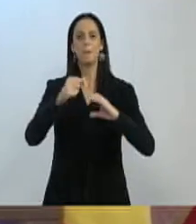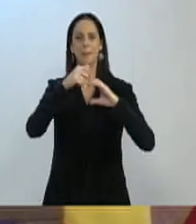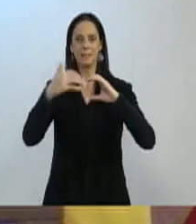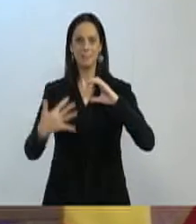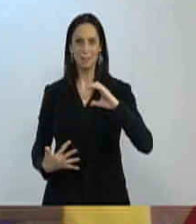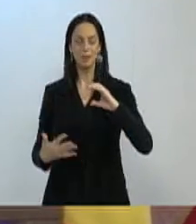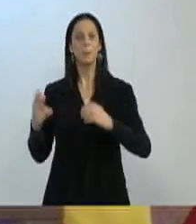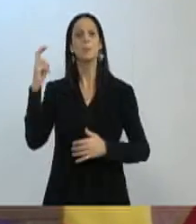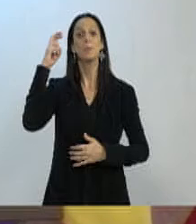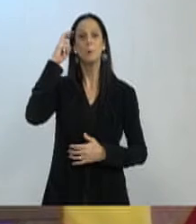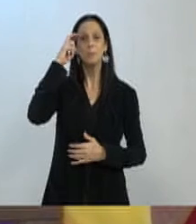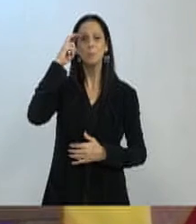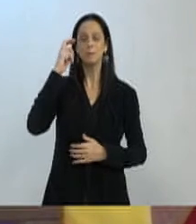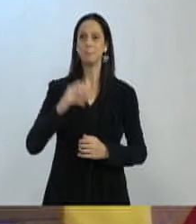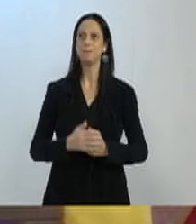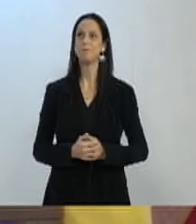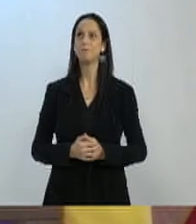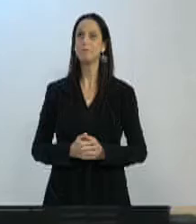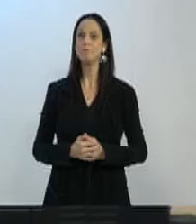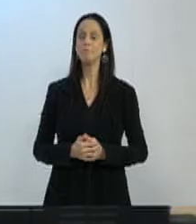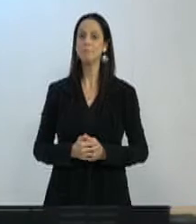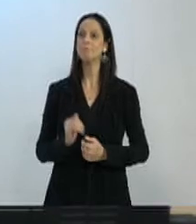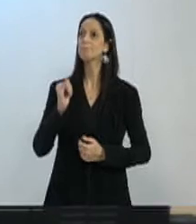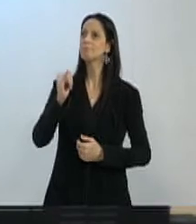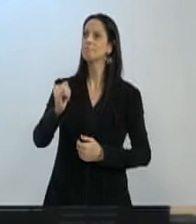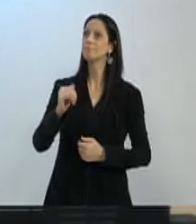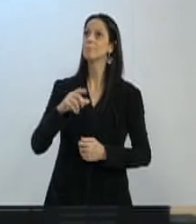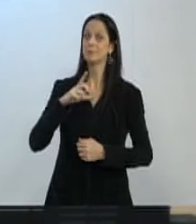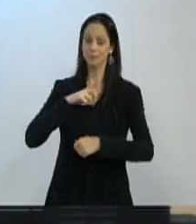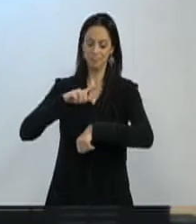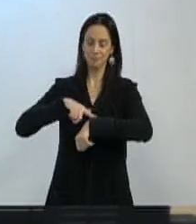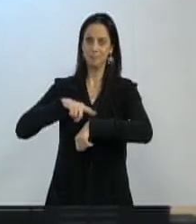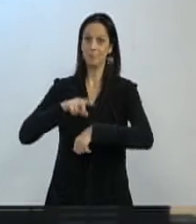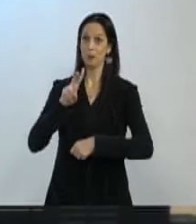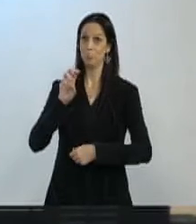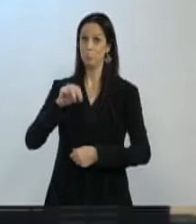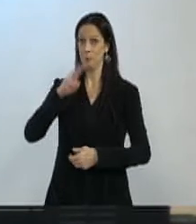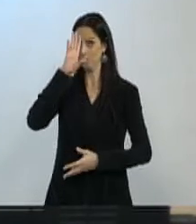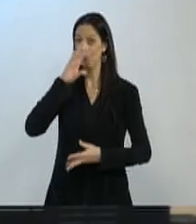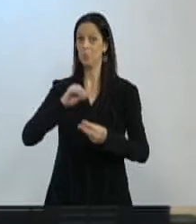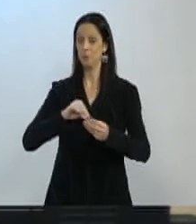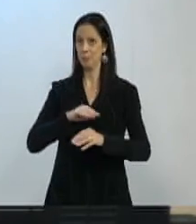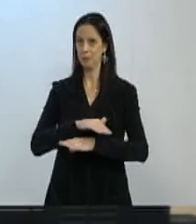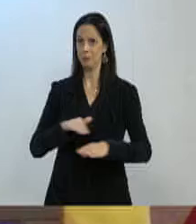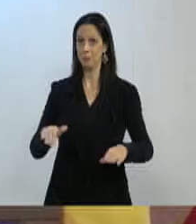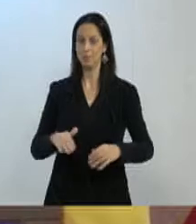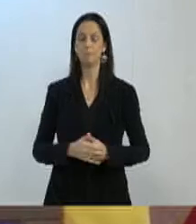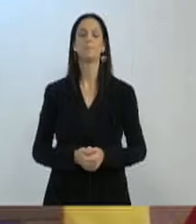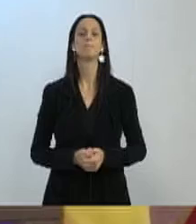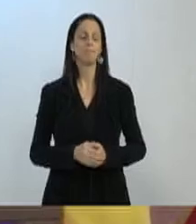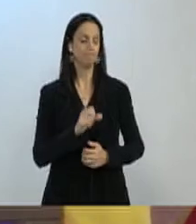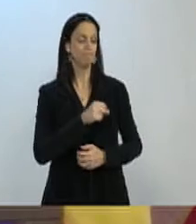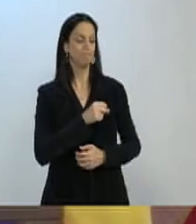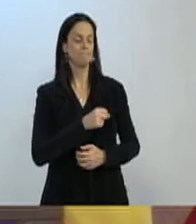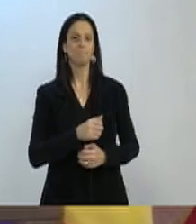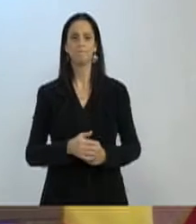característica cultural. Senhora Ana Maria, mais 2 minutos para a senhora concluir sua apresentação. Sim.